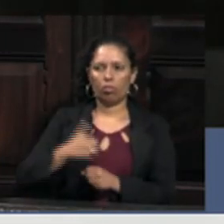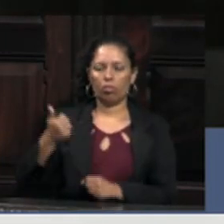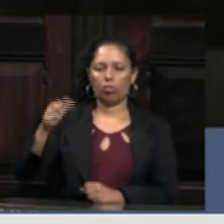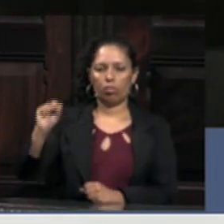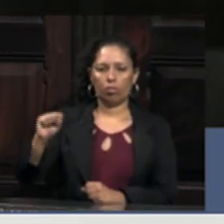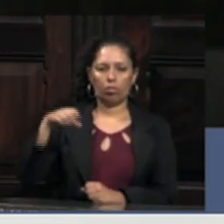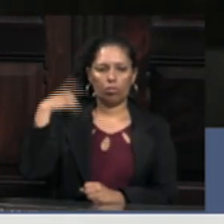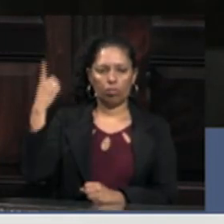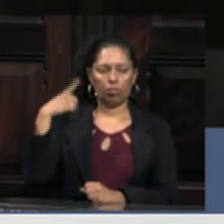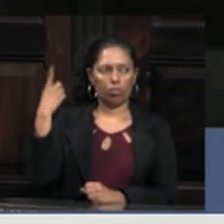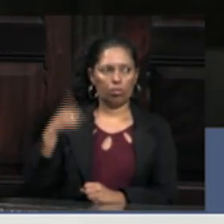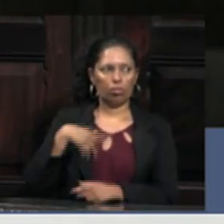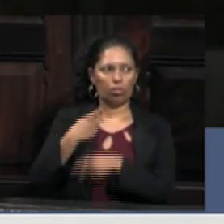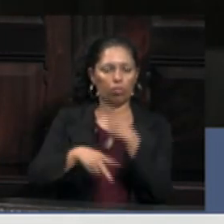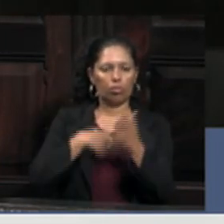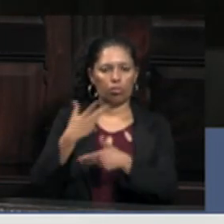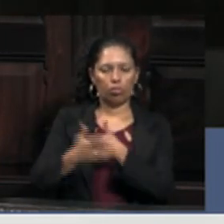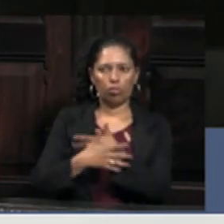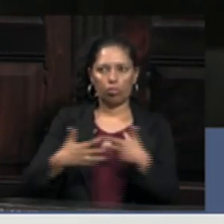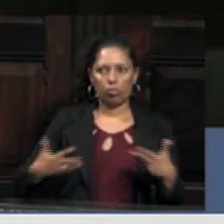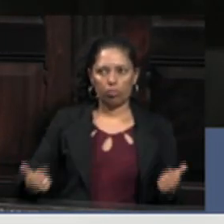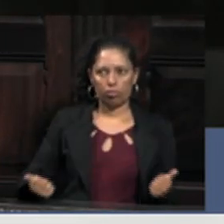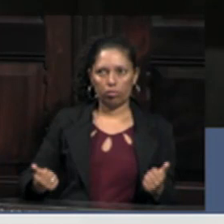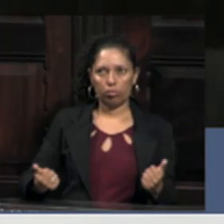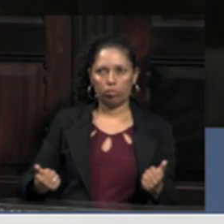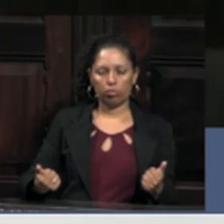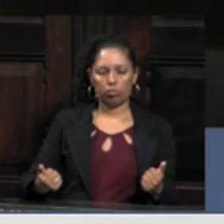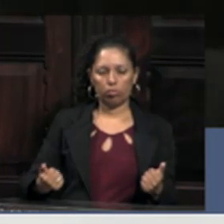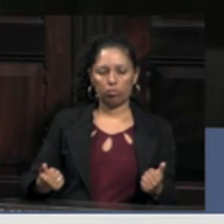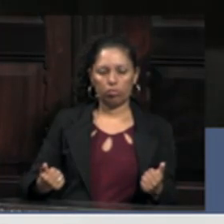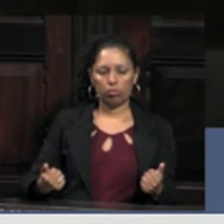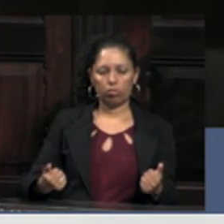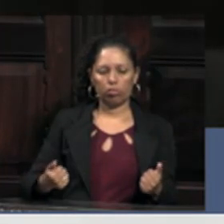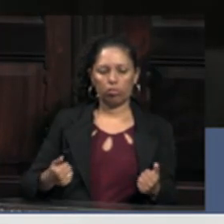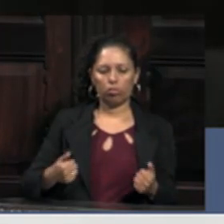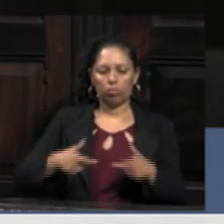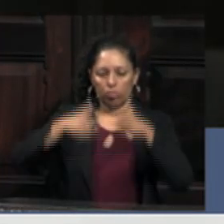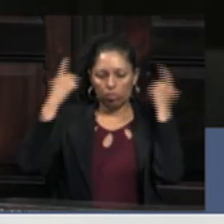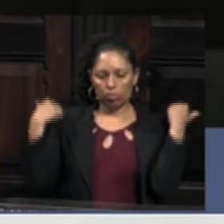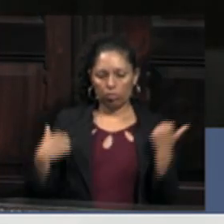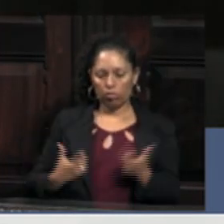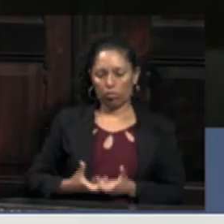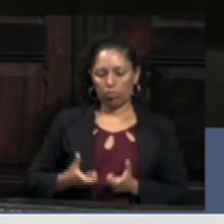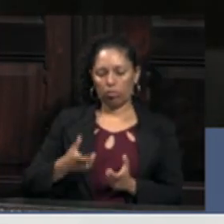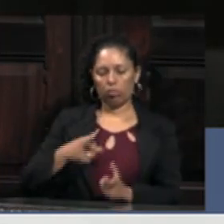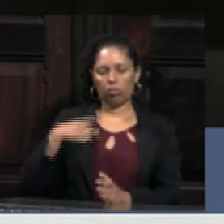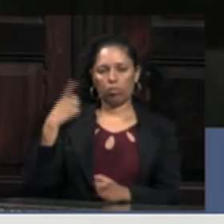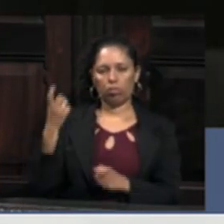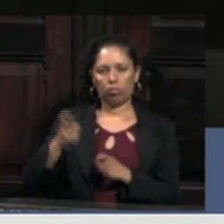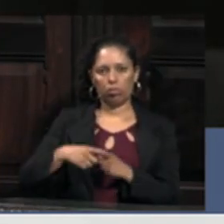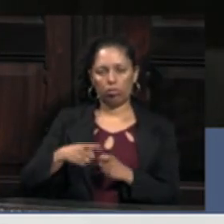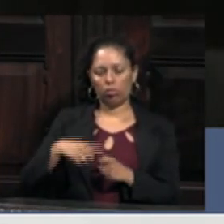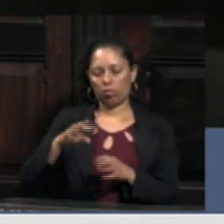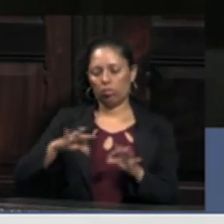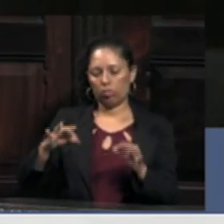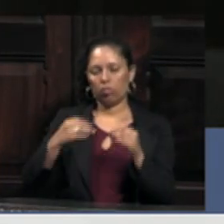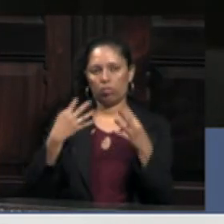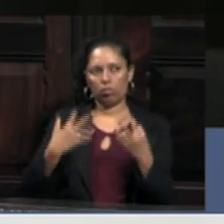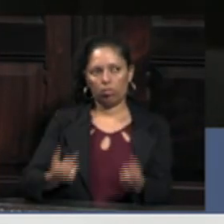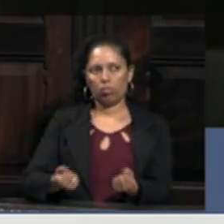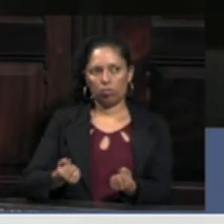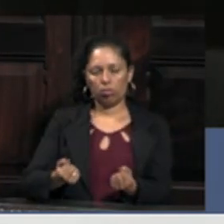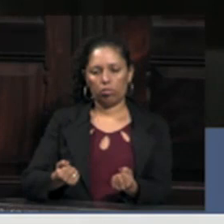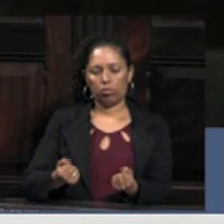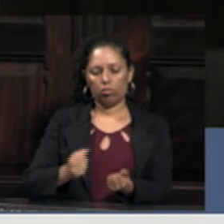deputado Iranildo Campos. Concede medalha Tiradentes, respectivo diploma, ao doutor Rafael Rodrigues de Andrade. Parecer da Comissão de Normas Internas e Proposições Externas, favorável,